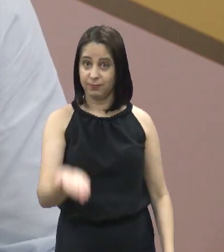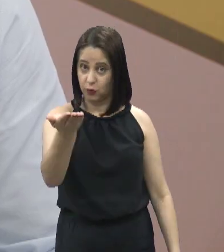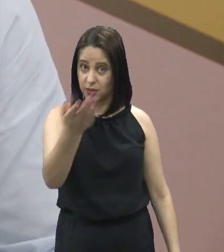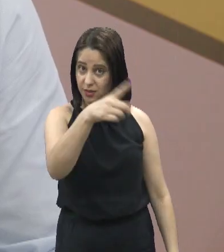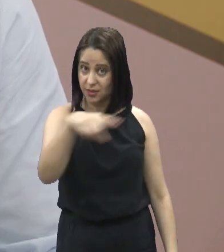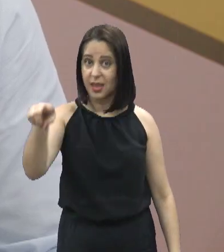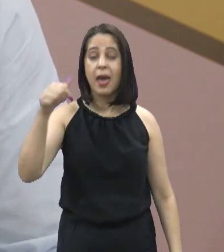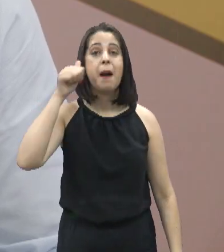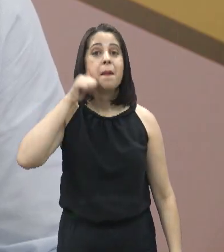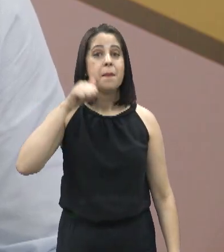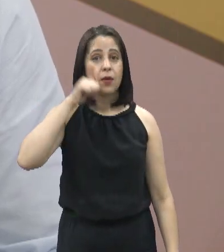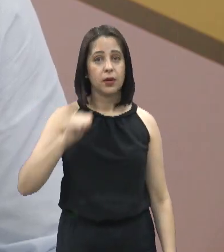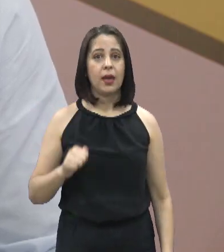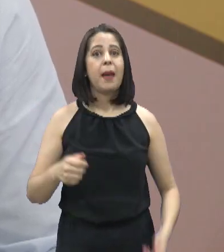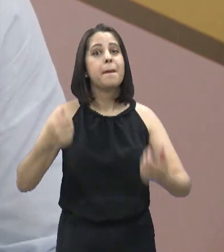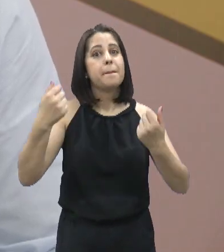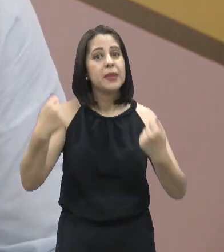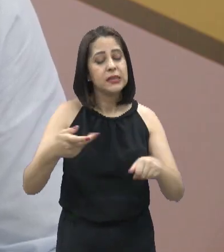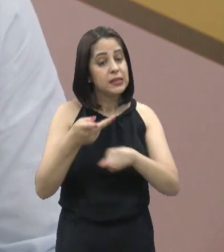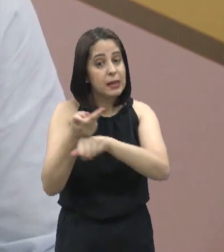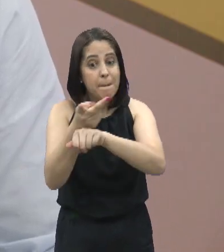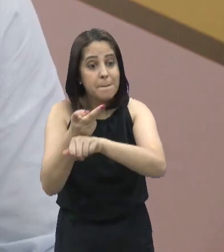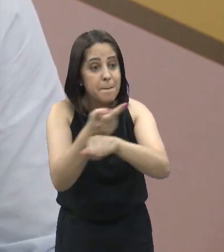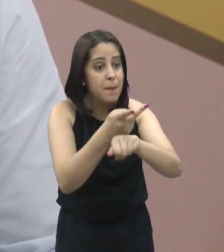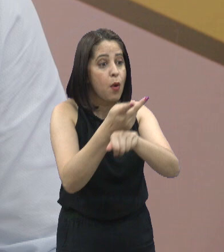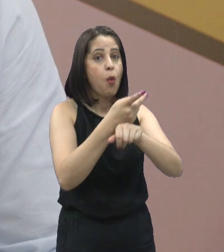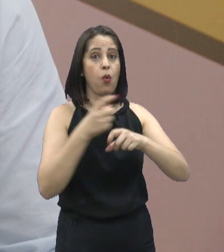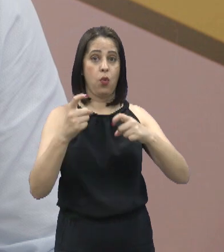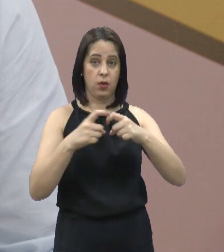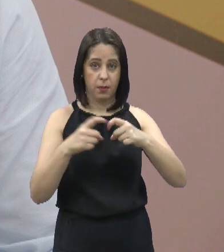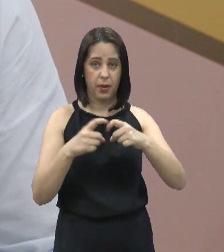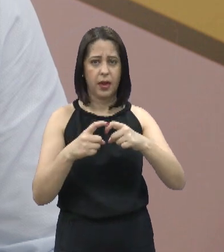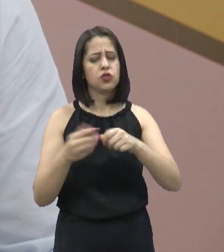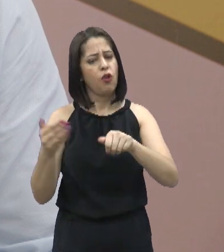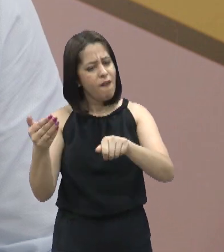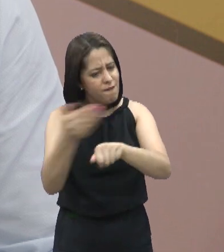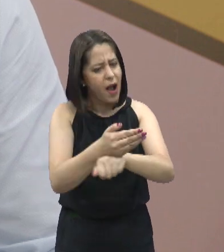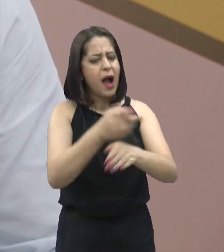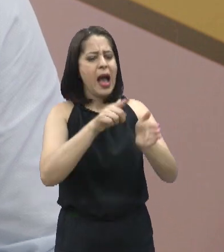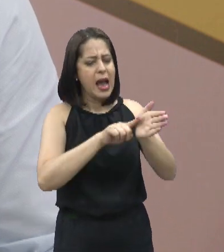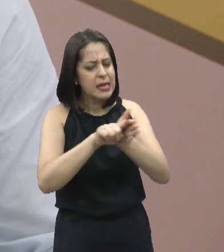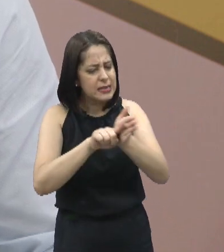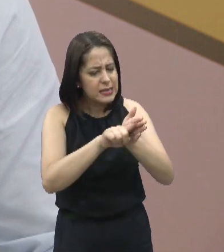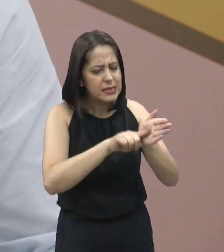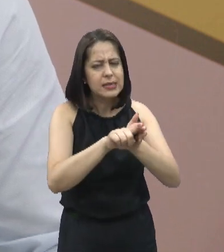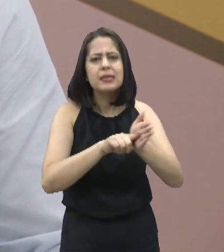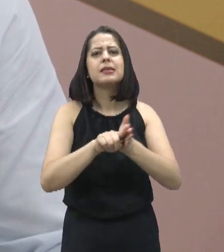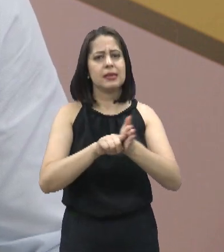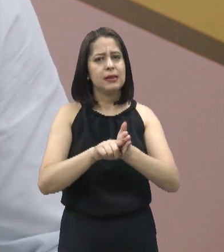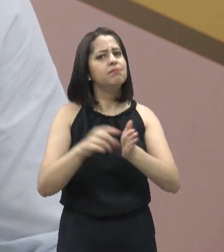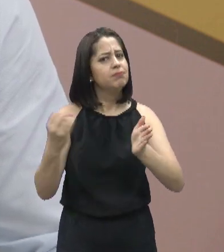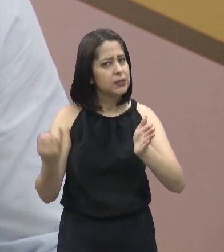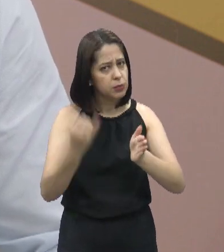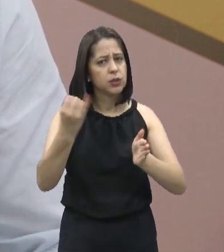né, que procurem o seu médico, façam os exames de rotina, que são fundamentais. A gente sabe que